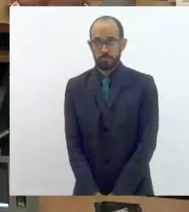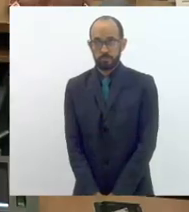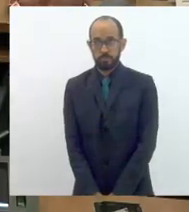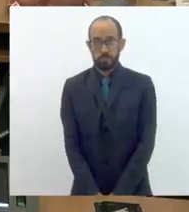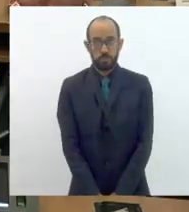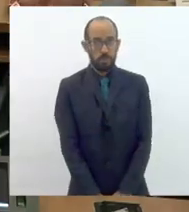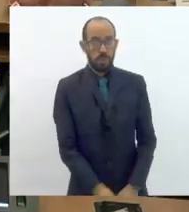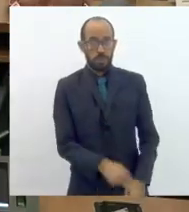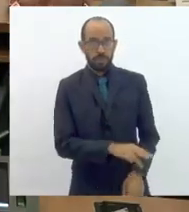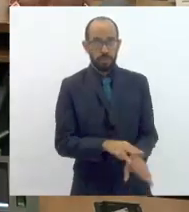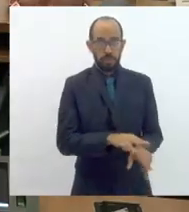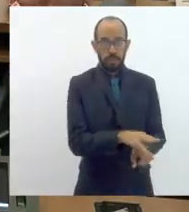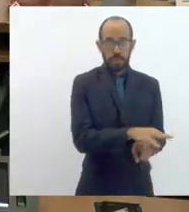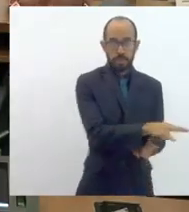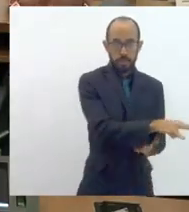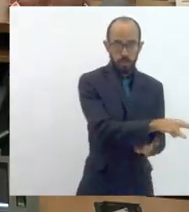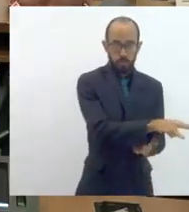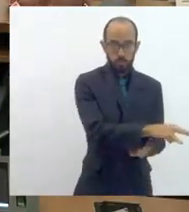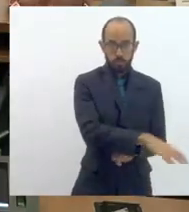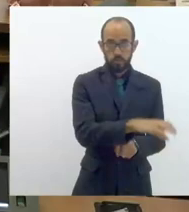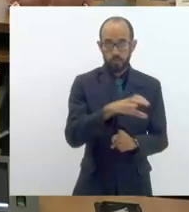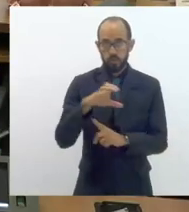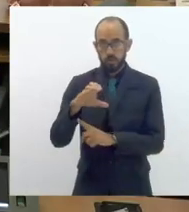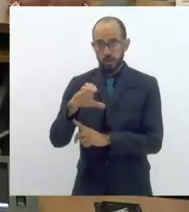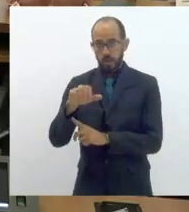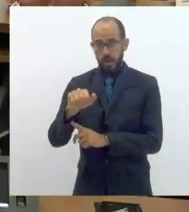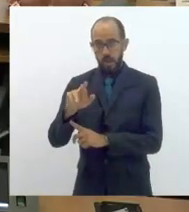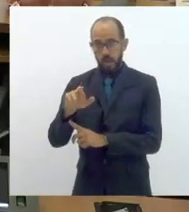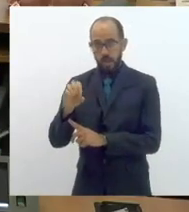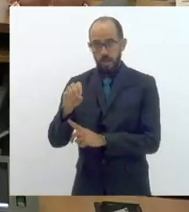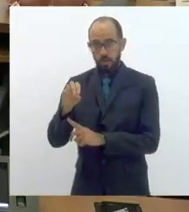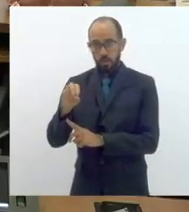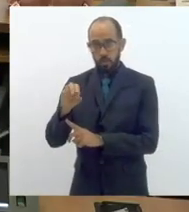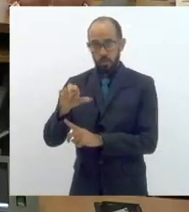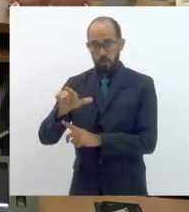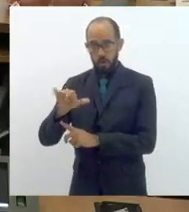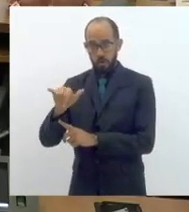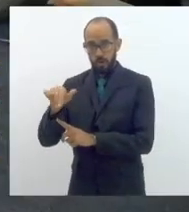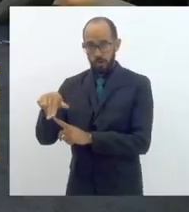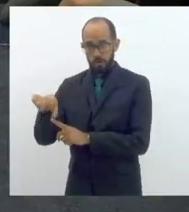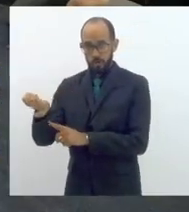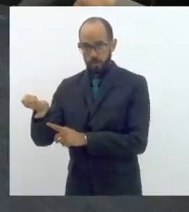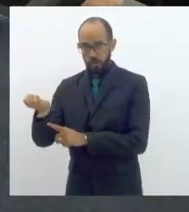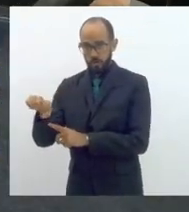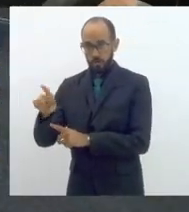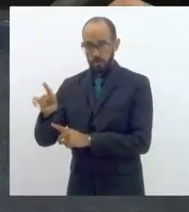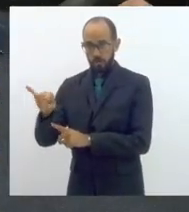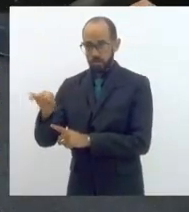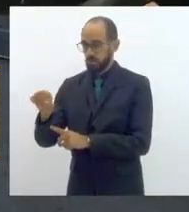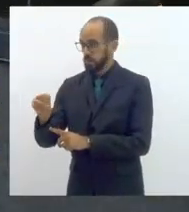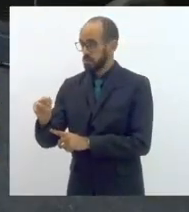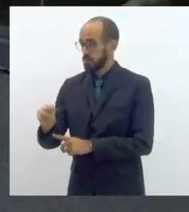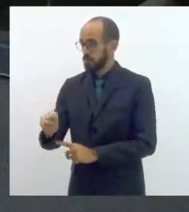Três Rios, Caroline Carneiro Dias Guimarães.